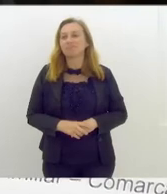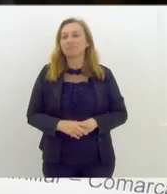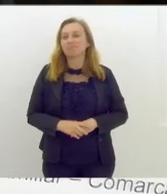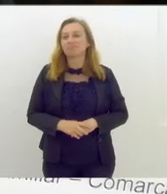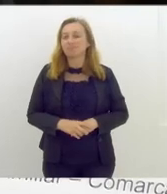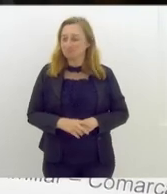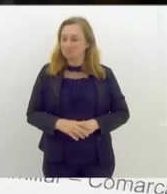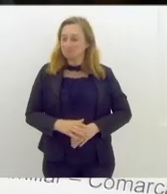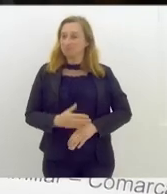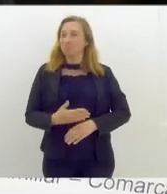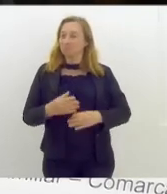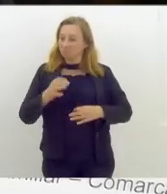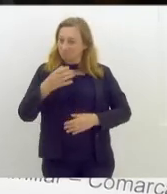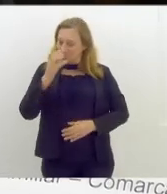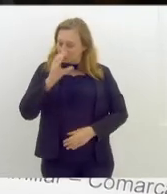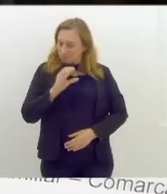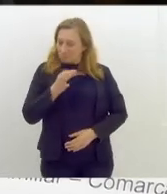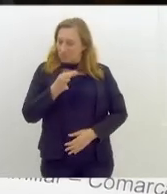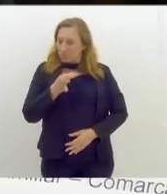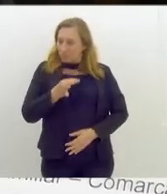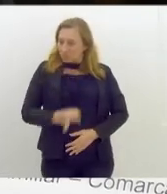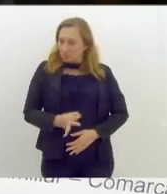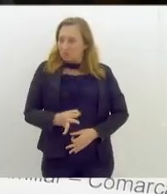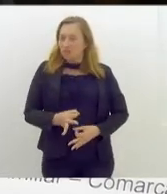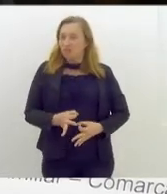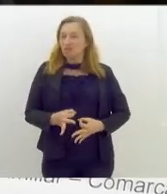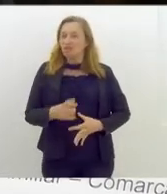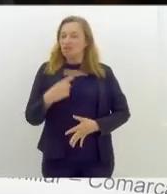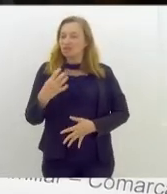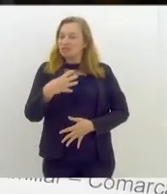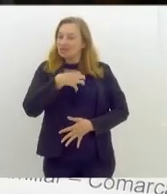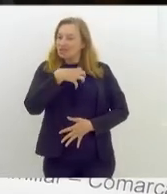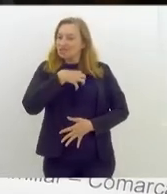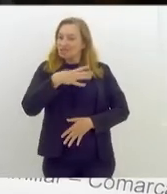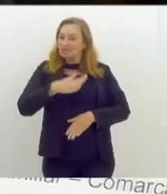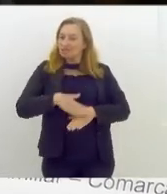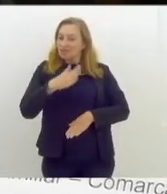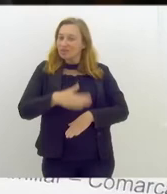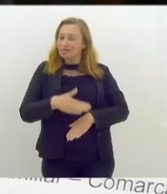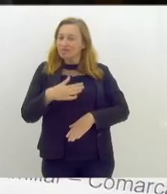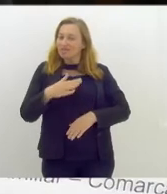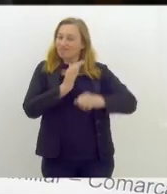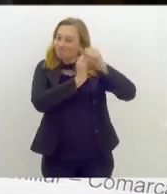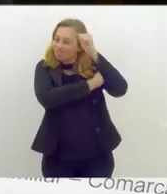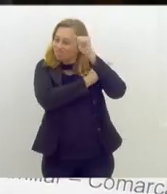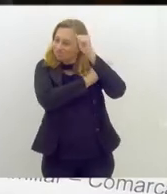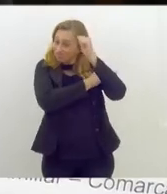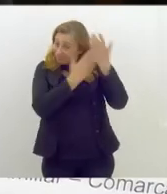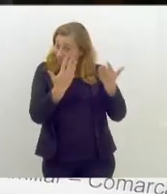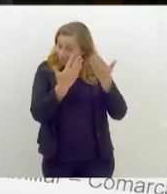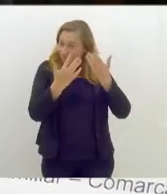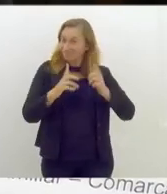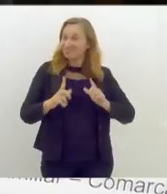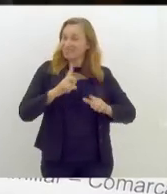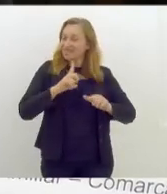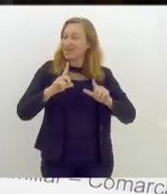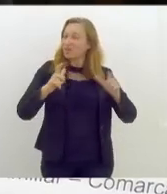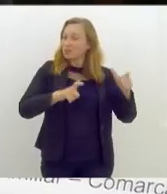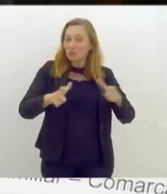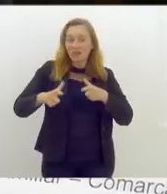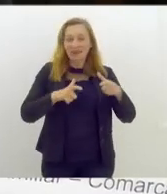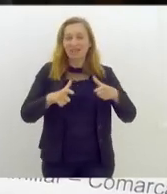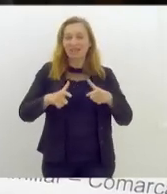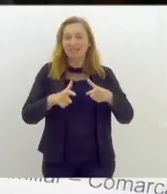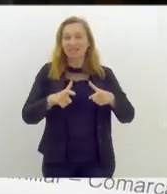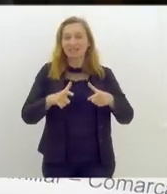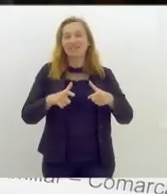postura faz com que nós, mulheres, nos sintamos cada vez mais empoderadas a ocupar lugares que